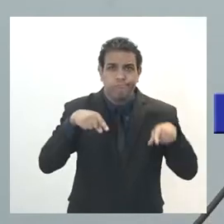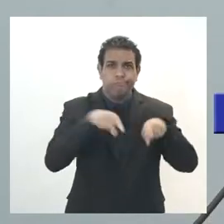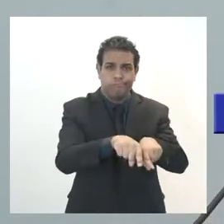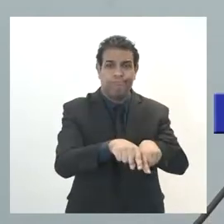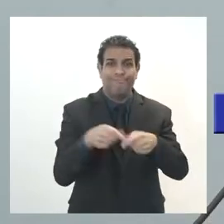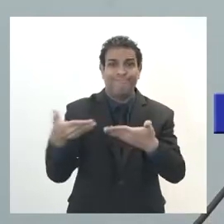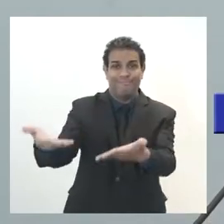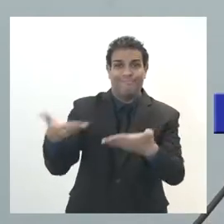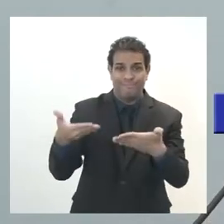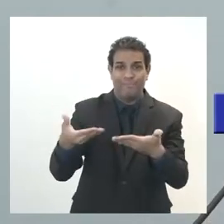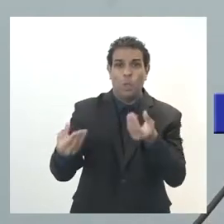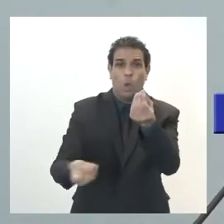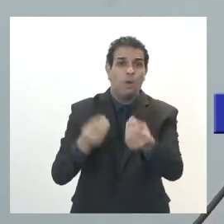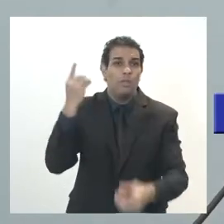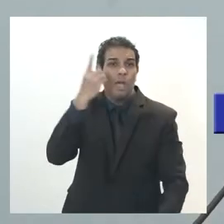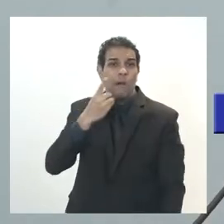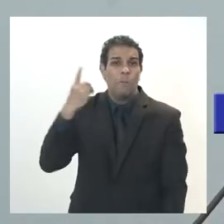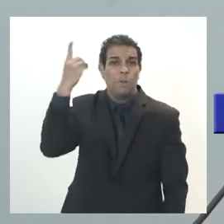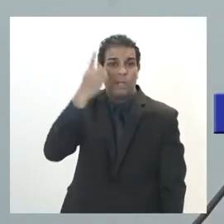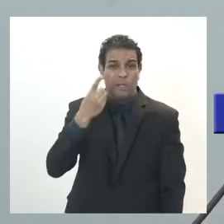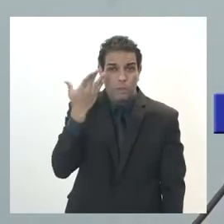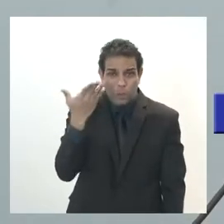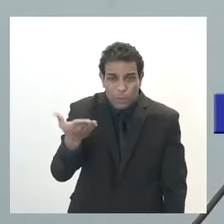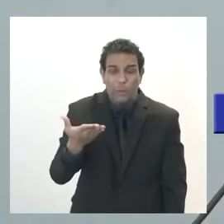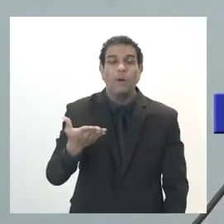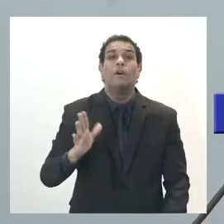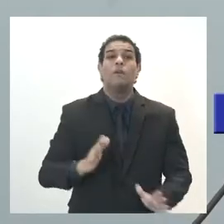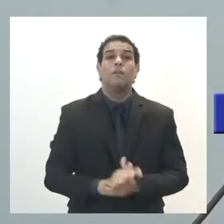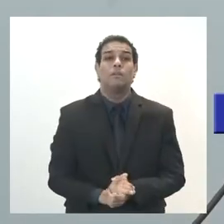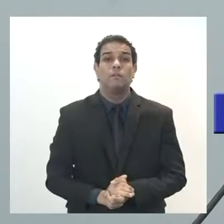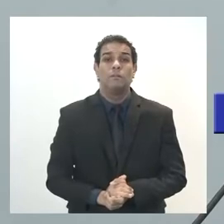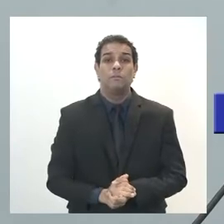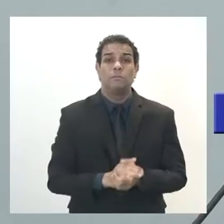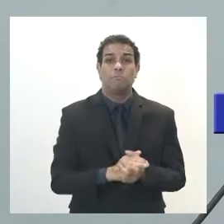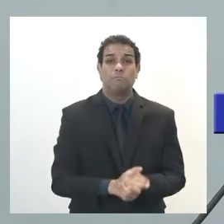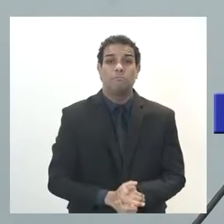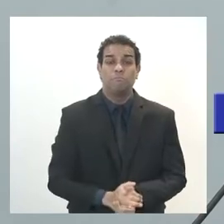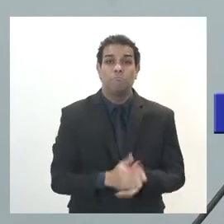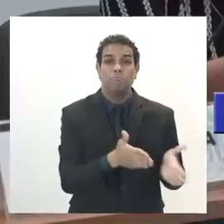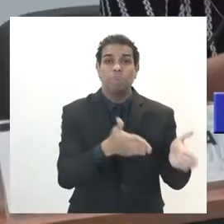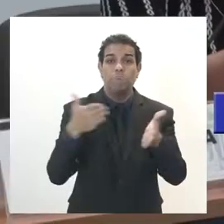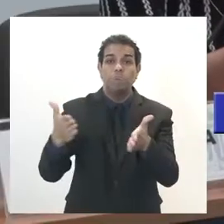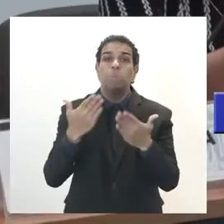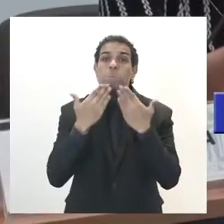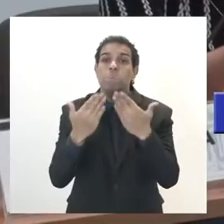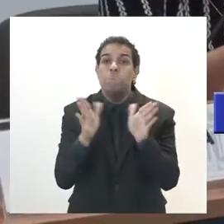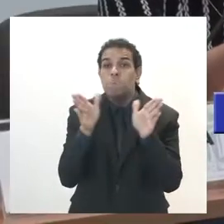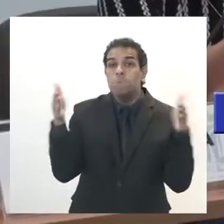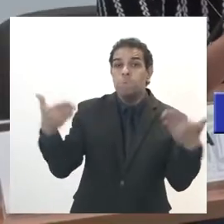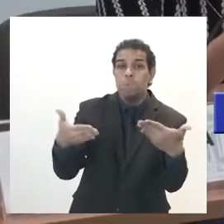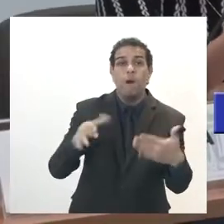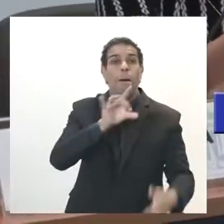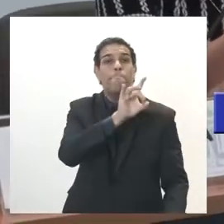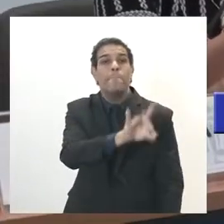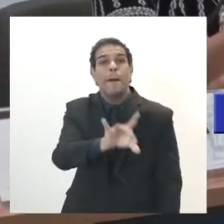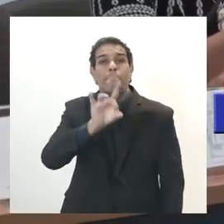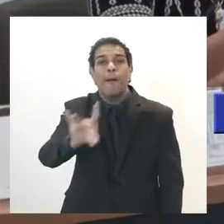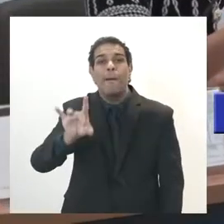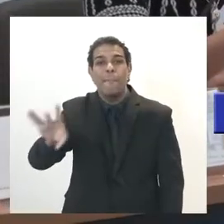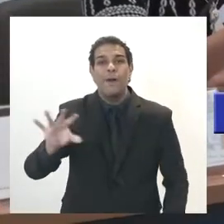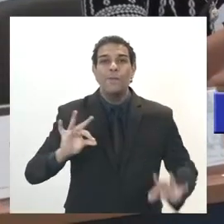primeiro a palavra para o Deputado waldeck Carneiro e quando eu for tá vendo passando parado eu vou me referindo a cada um